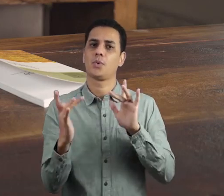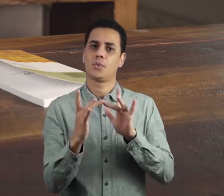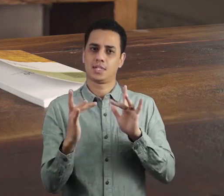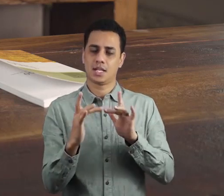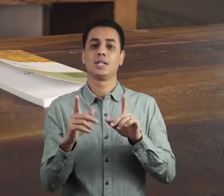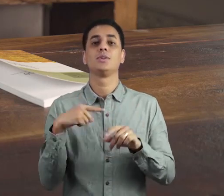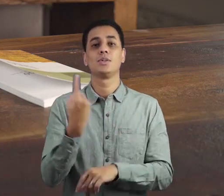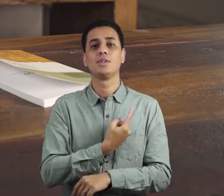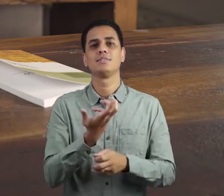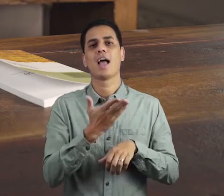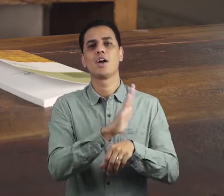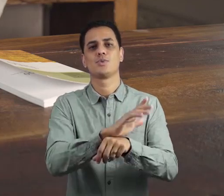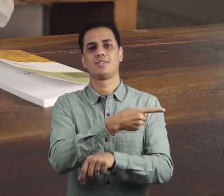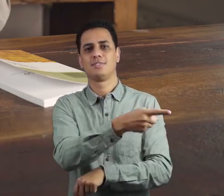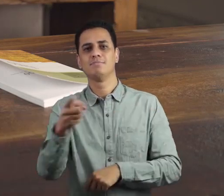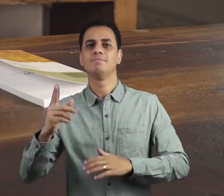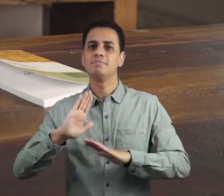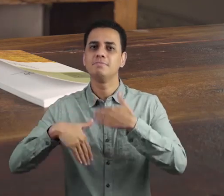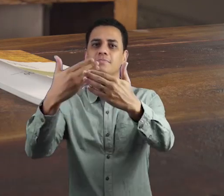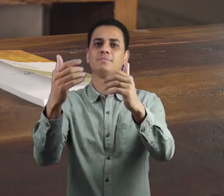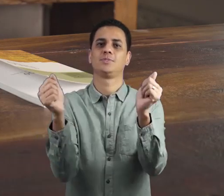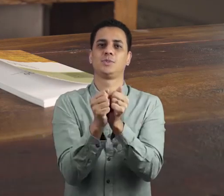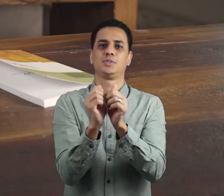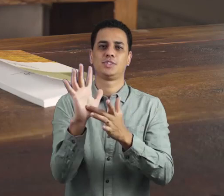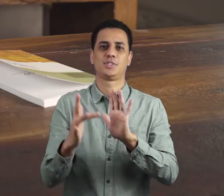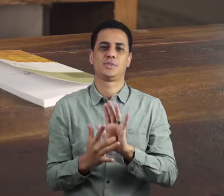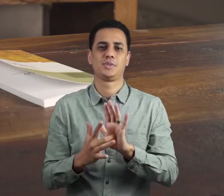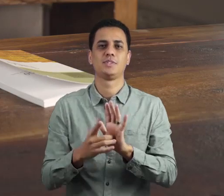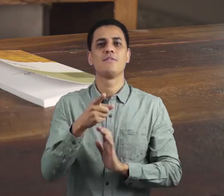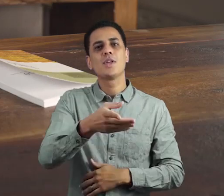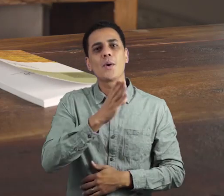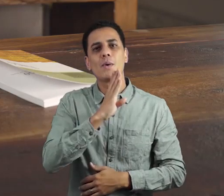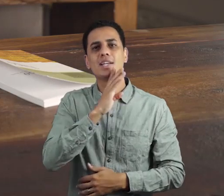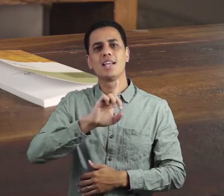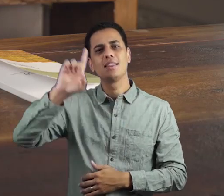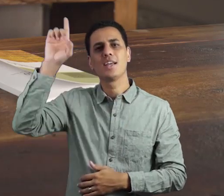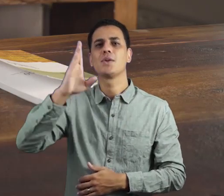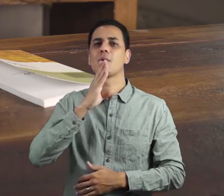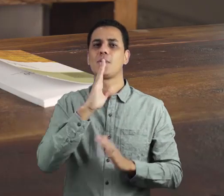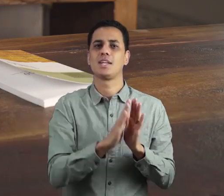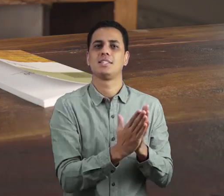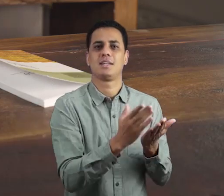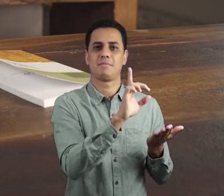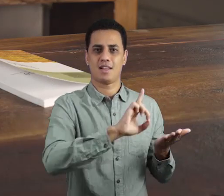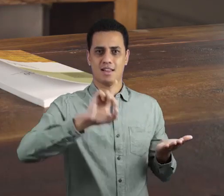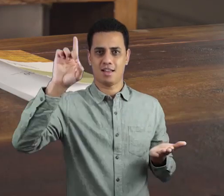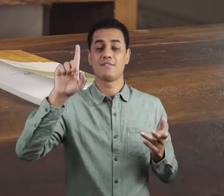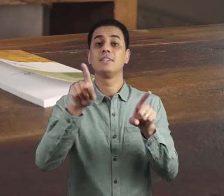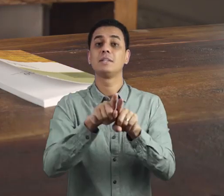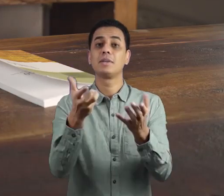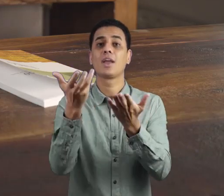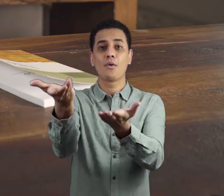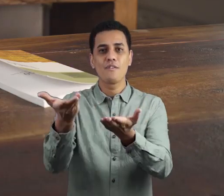site, você já pode ler, encher o seu coração de verdades da palavra de Deus e continuar durante o dia meditando naquilo que